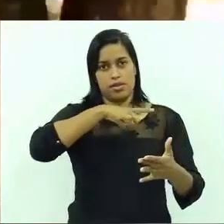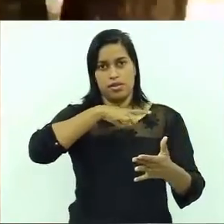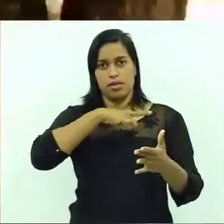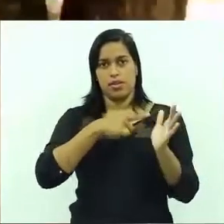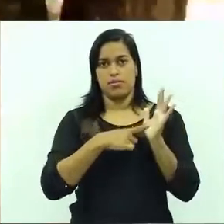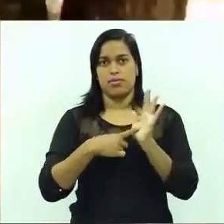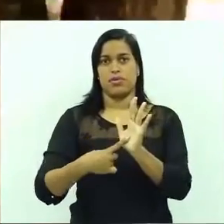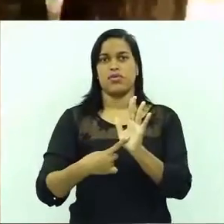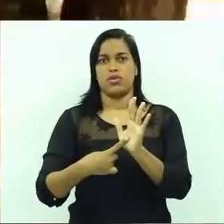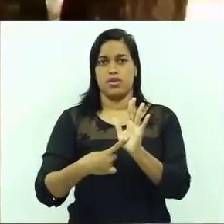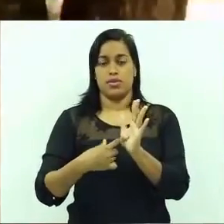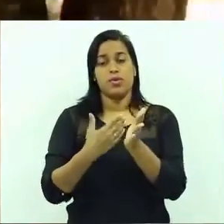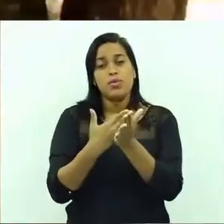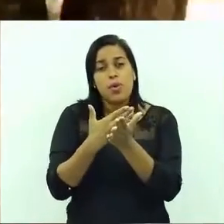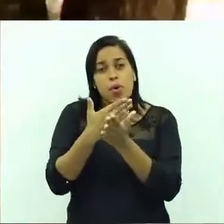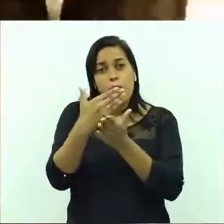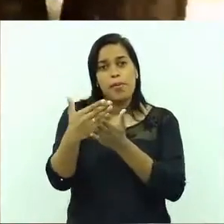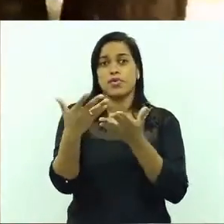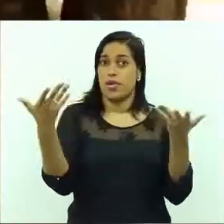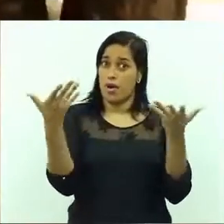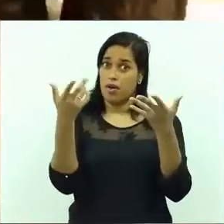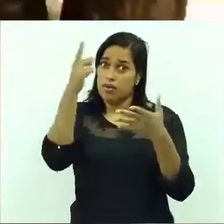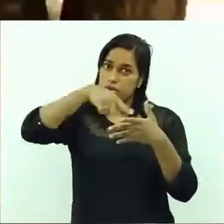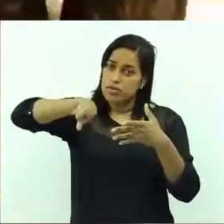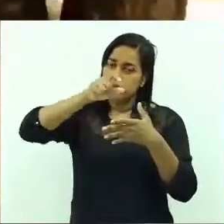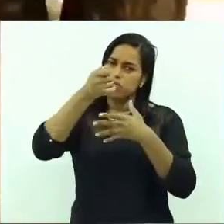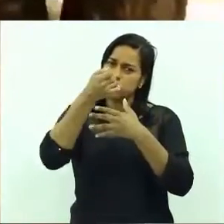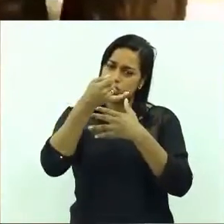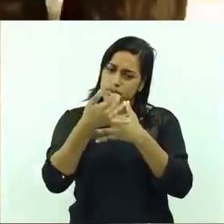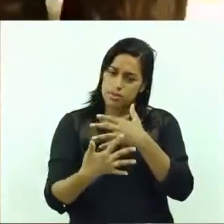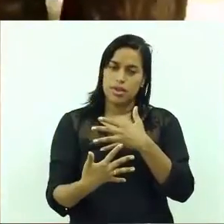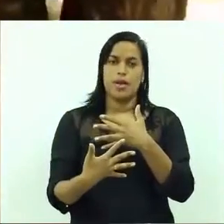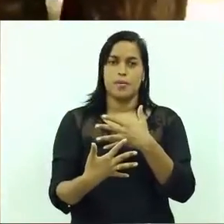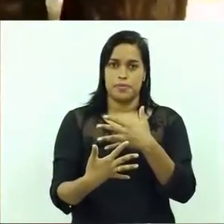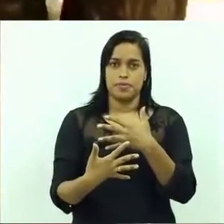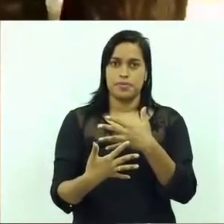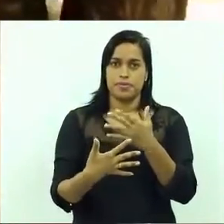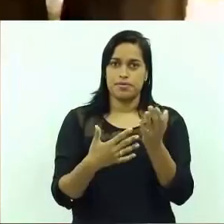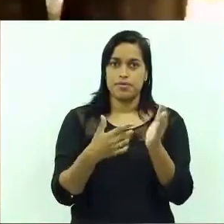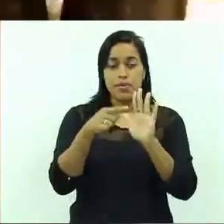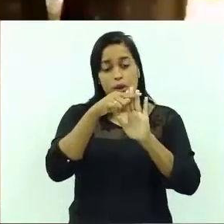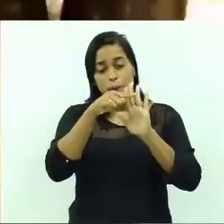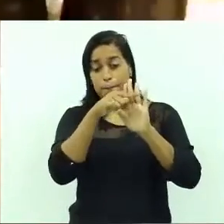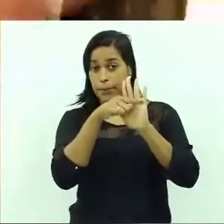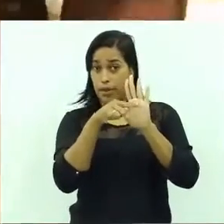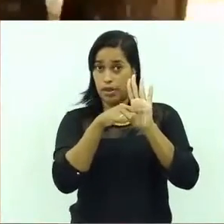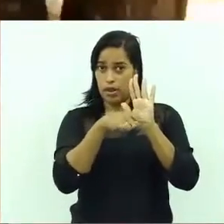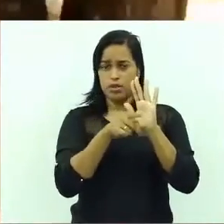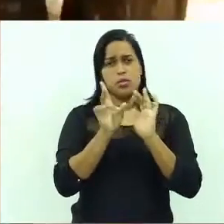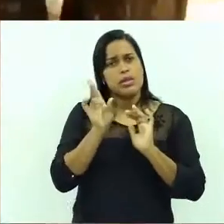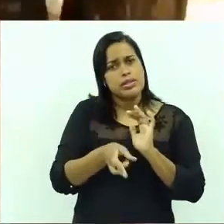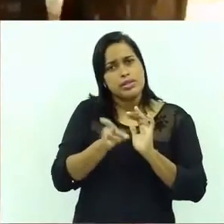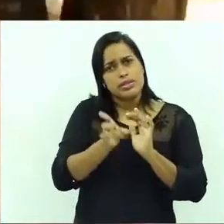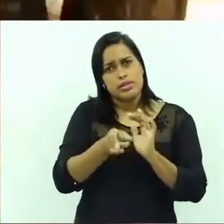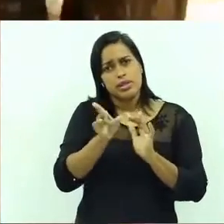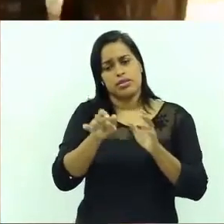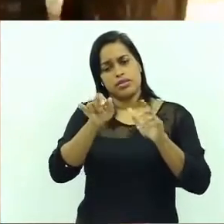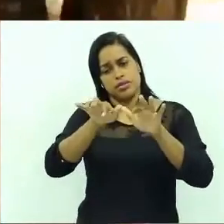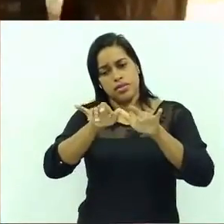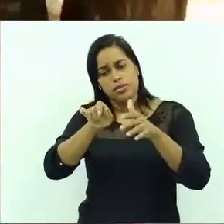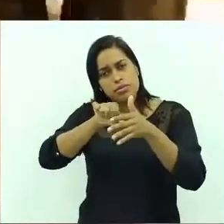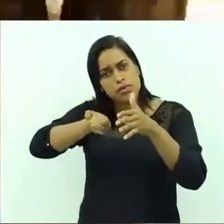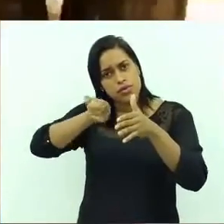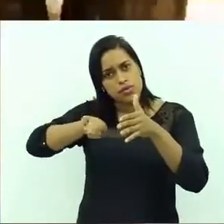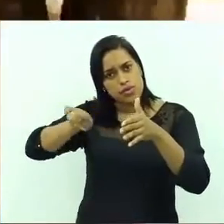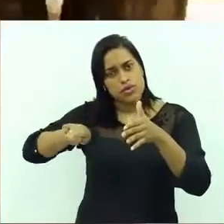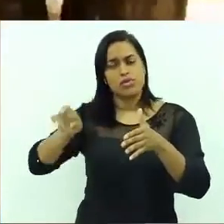vocês um inicial dele. Vamos evoluir um pouquinho agora. O plano de negócio, ele é sempre escrito, independente do que você já escutou por aí,